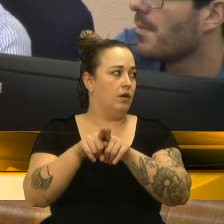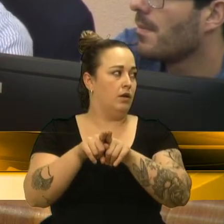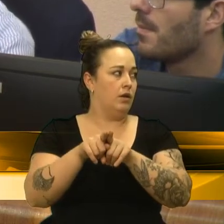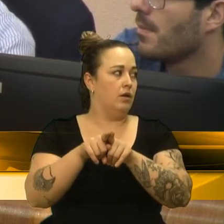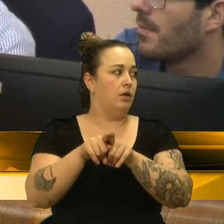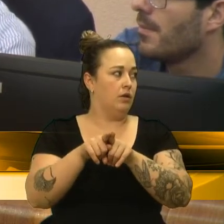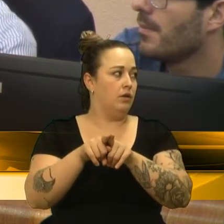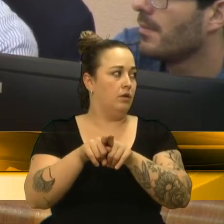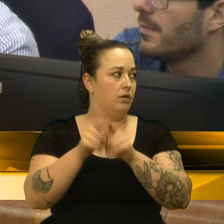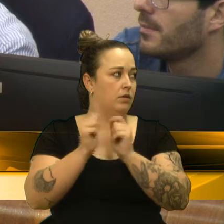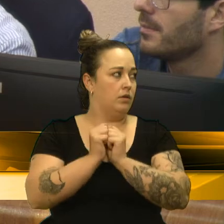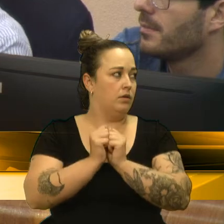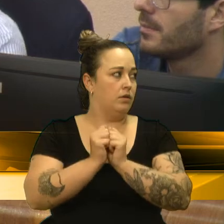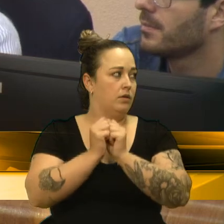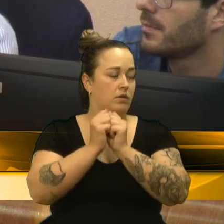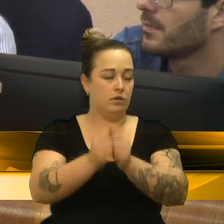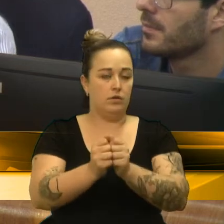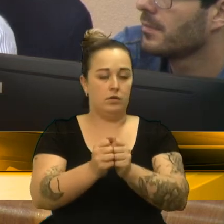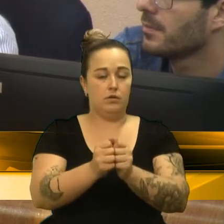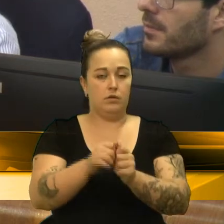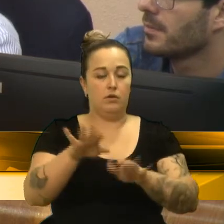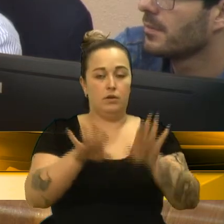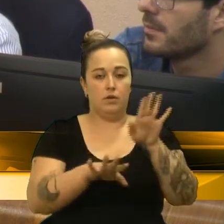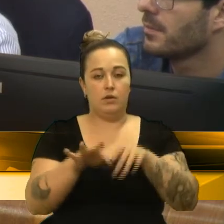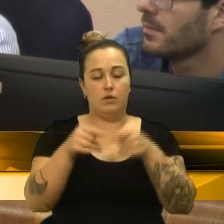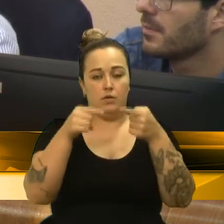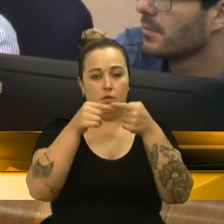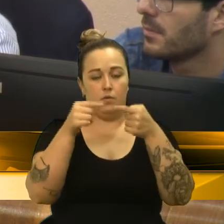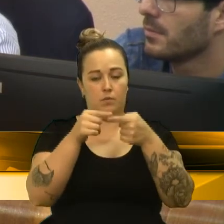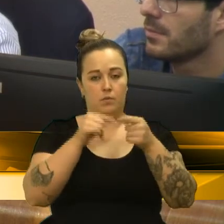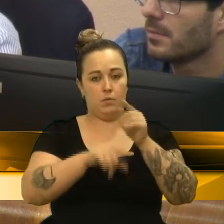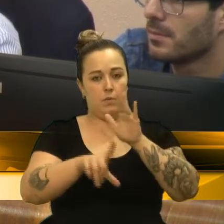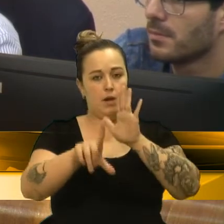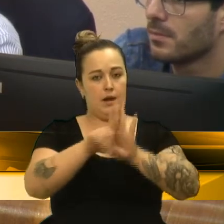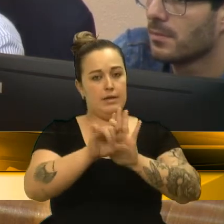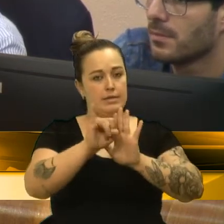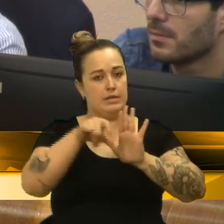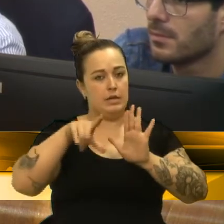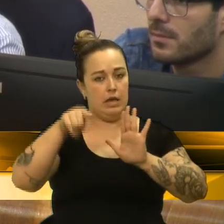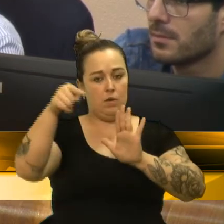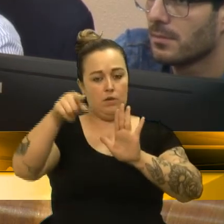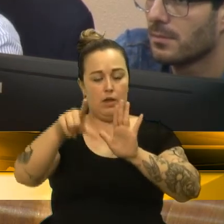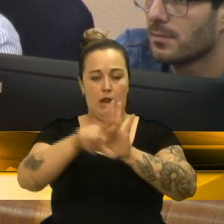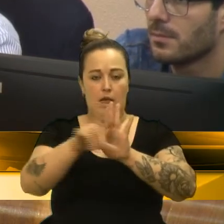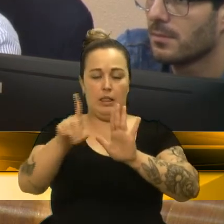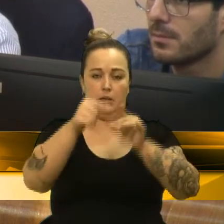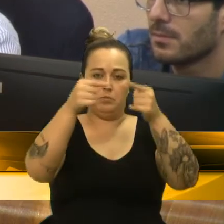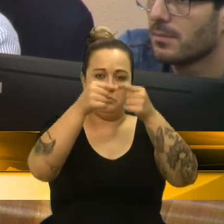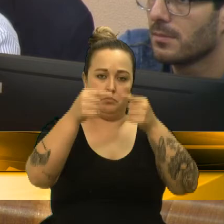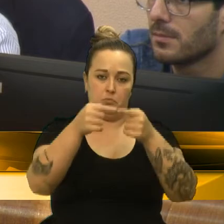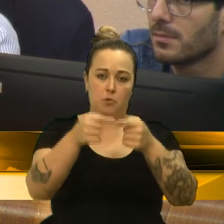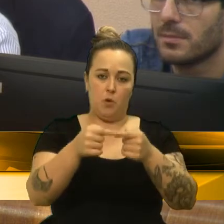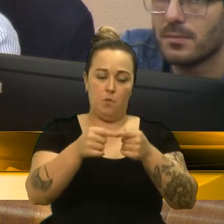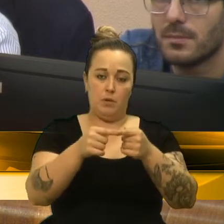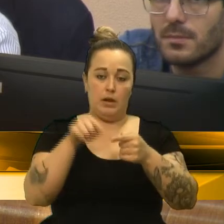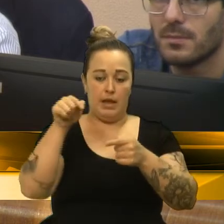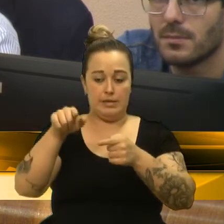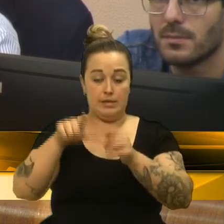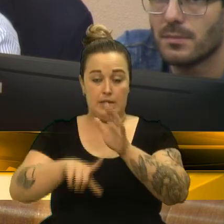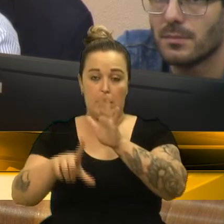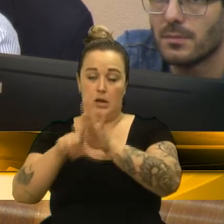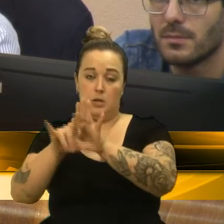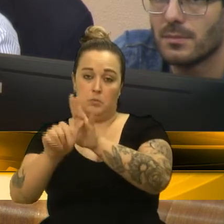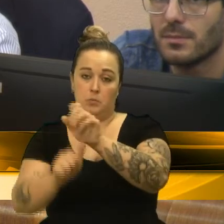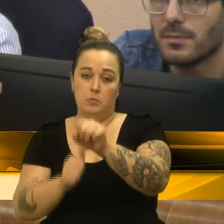significa o emprego de uma determinada lei quando o regramento de outra lei não for completo, ou seja, a lei supletiva ela terá